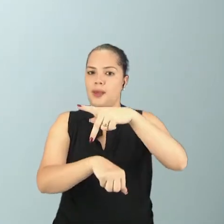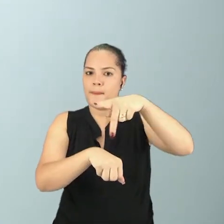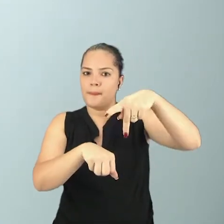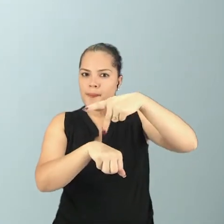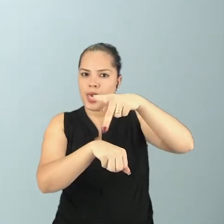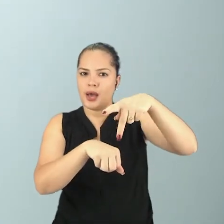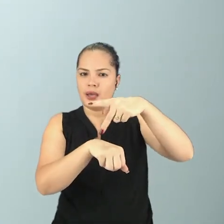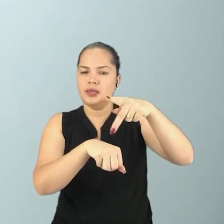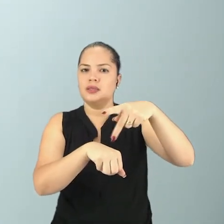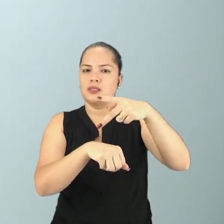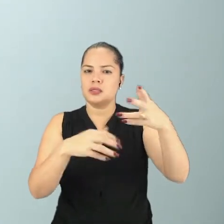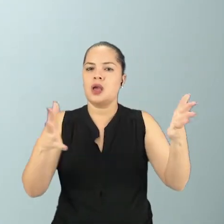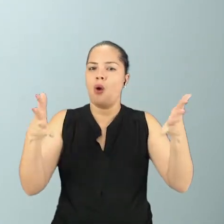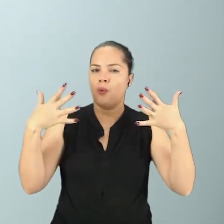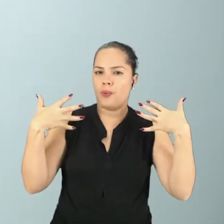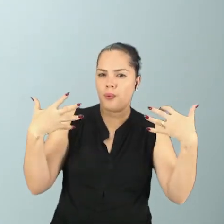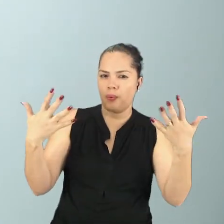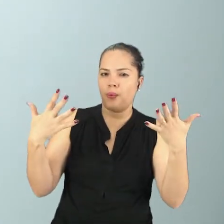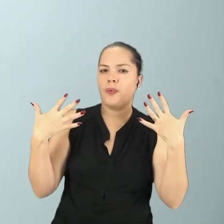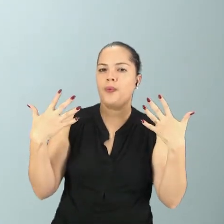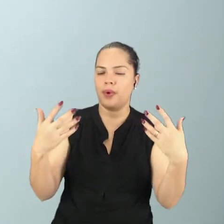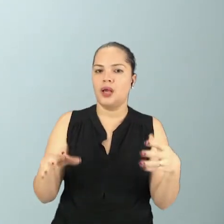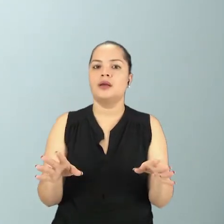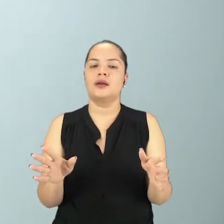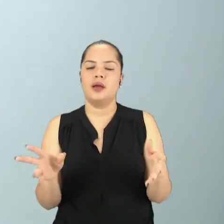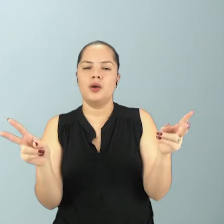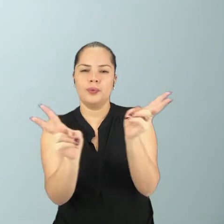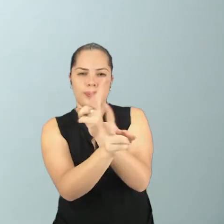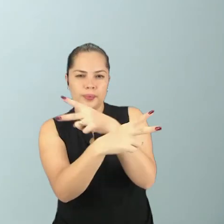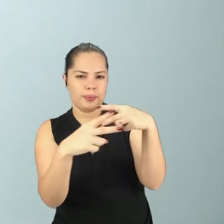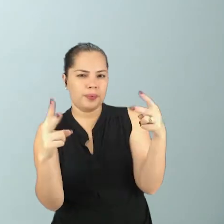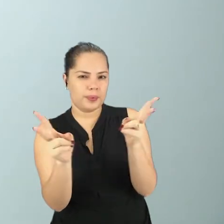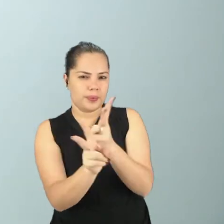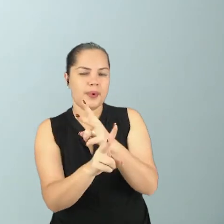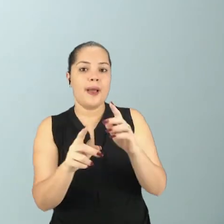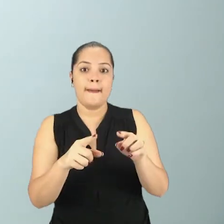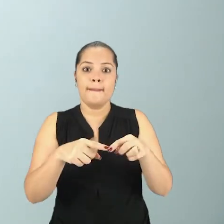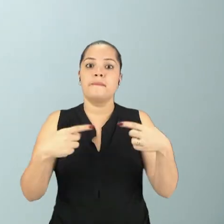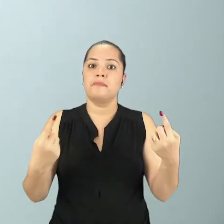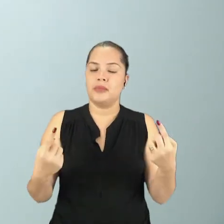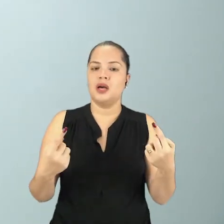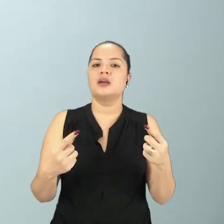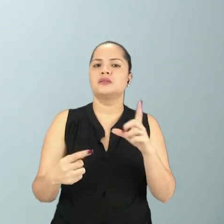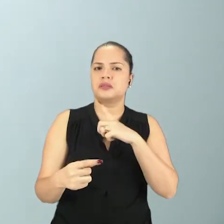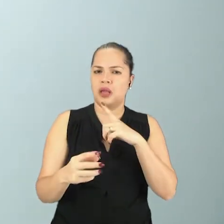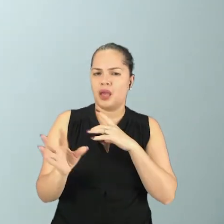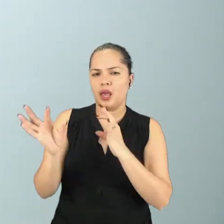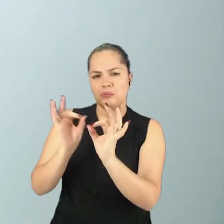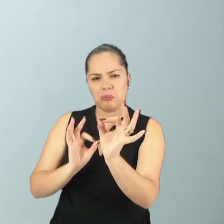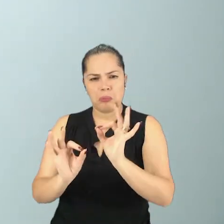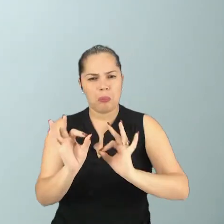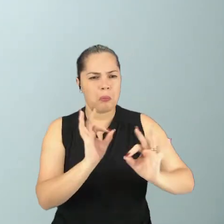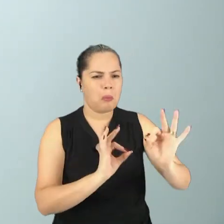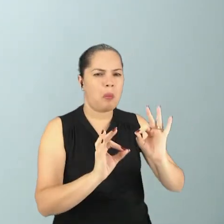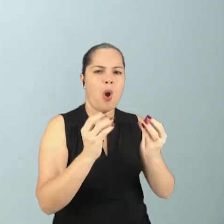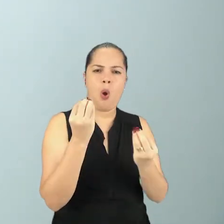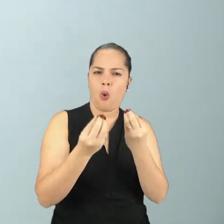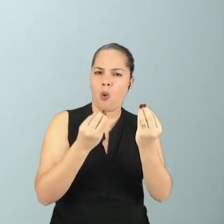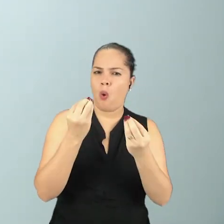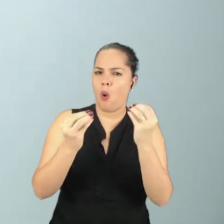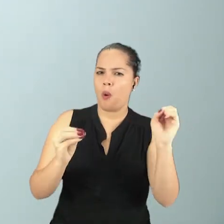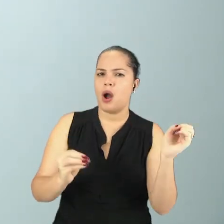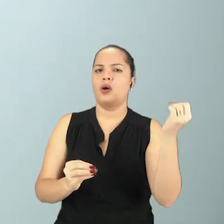ocorrem de maneira diferente. Mas os países que têm essas estações marcadinhas, elas têm todo um planejamento, né? Elas têm um modo de